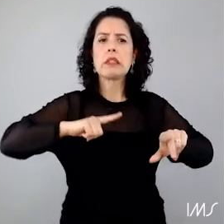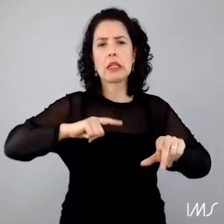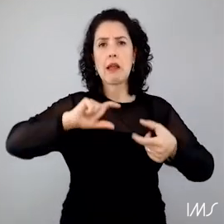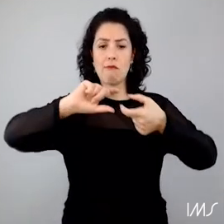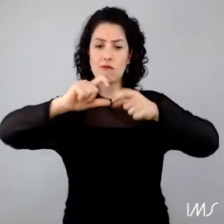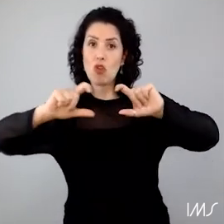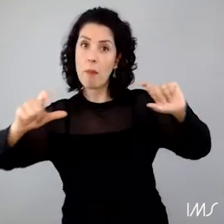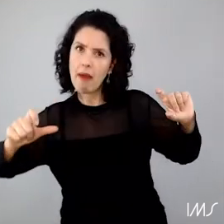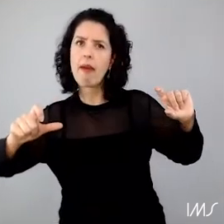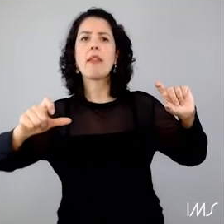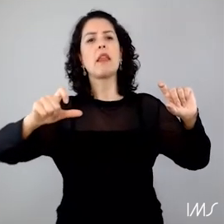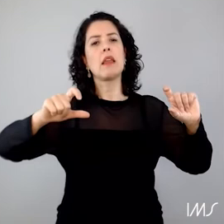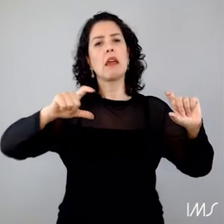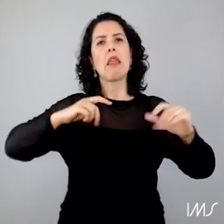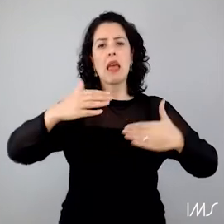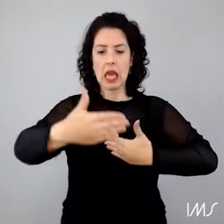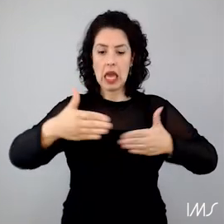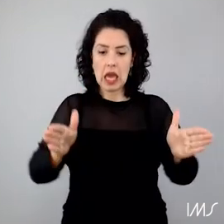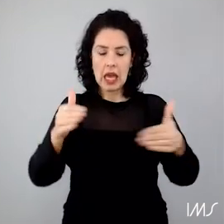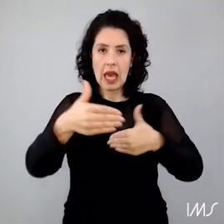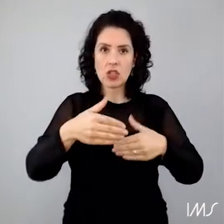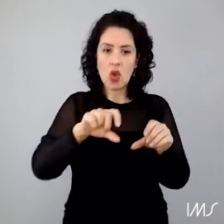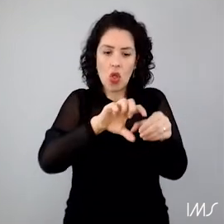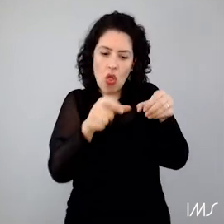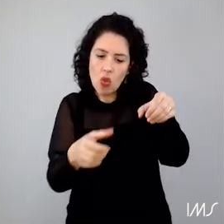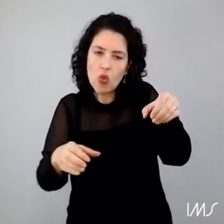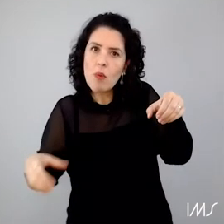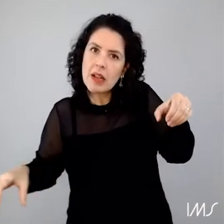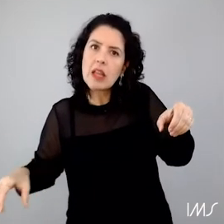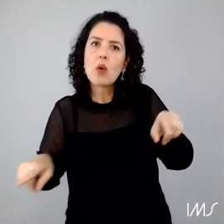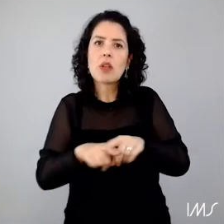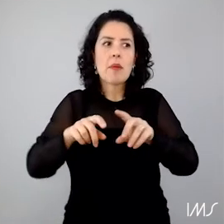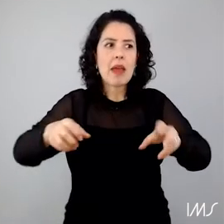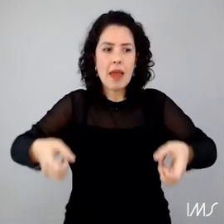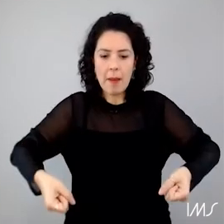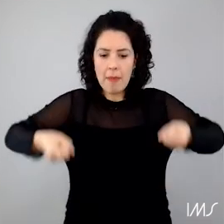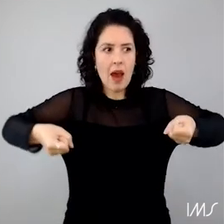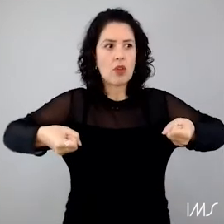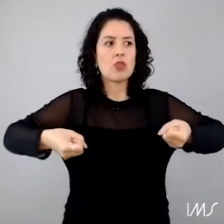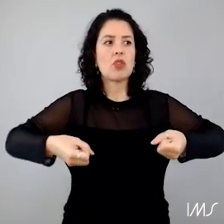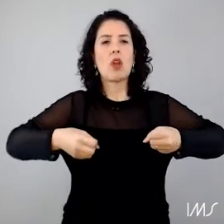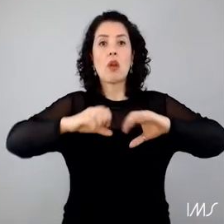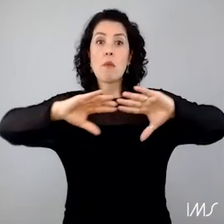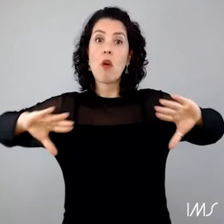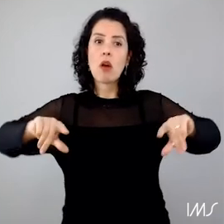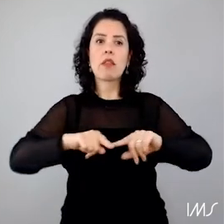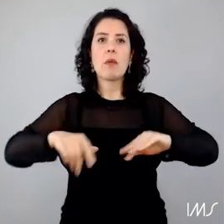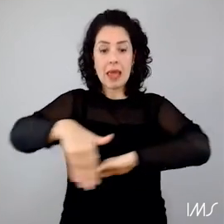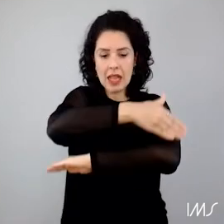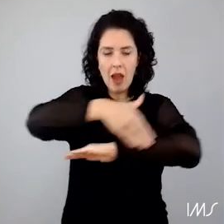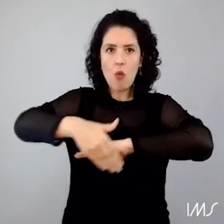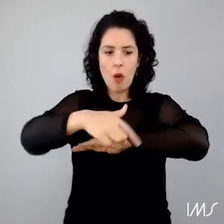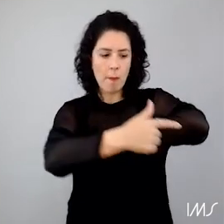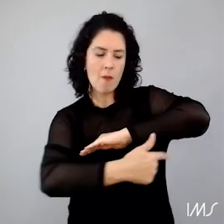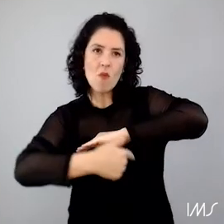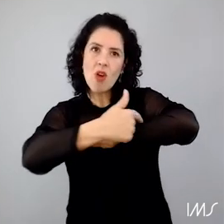baldes, de bueiros, de placas de carro, escritas em caminhões já citados, de guarda-chuvas, de prédios,